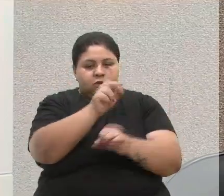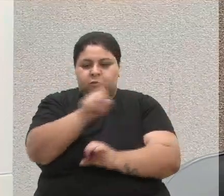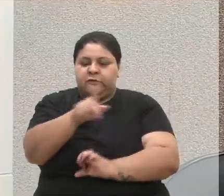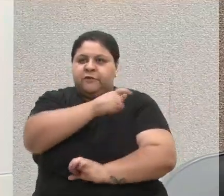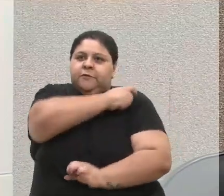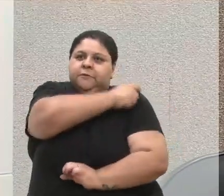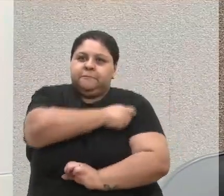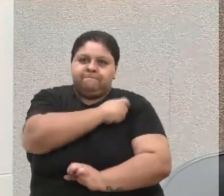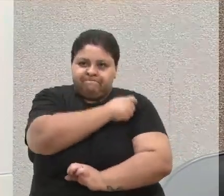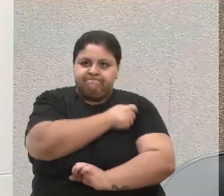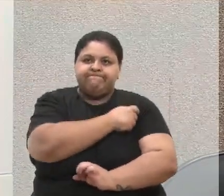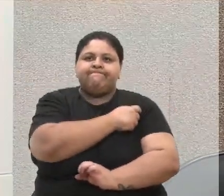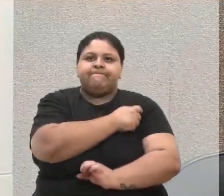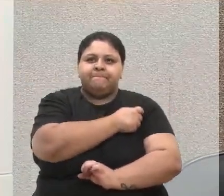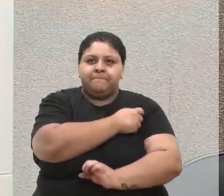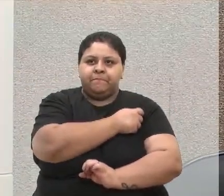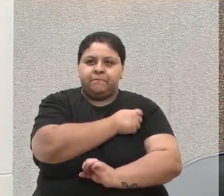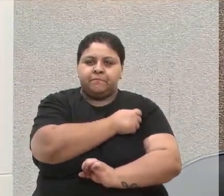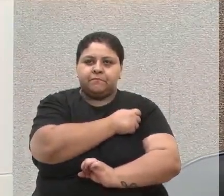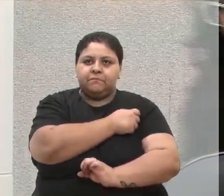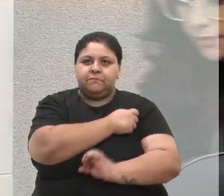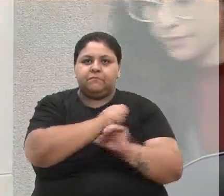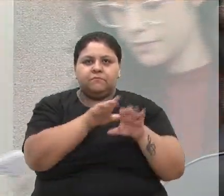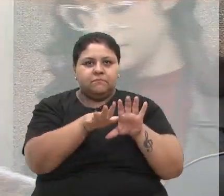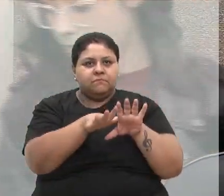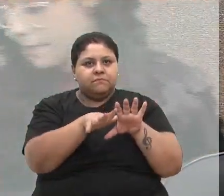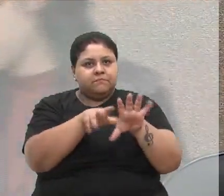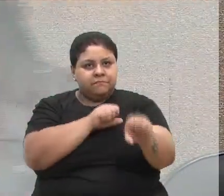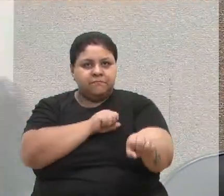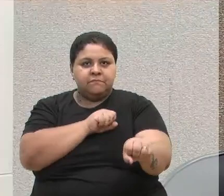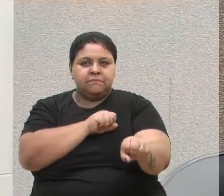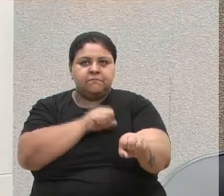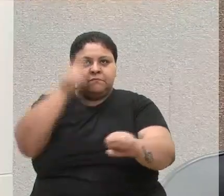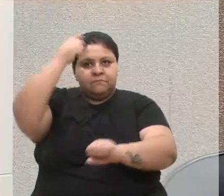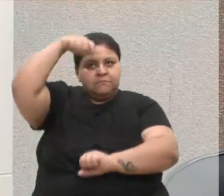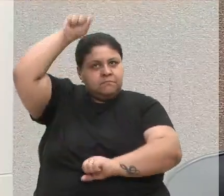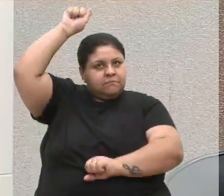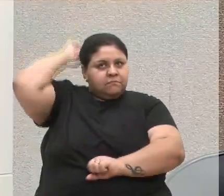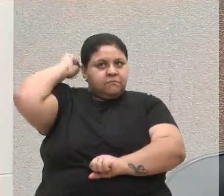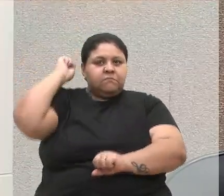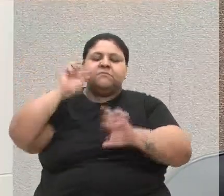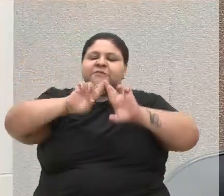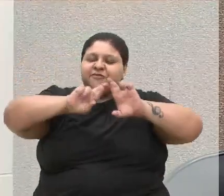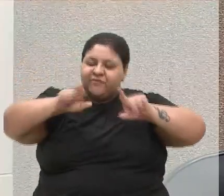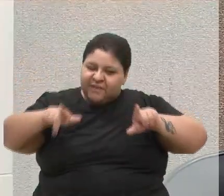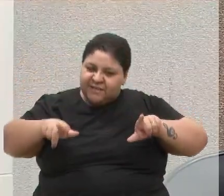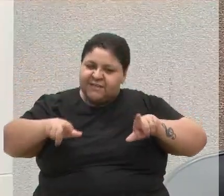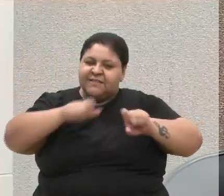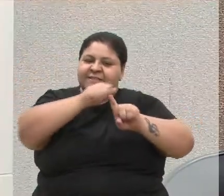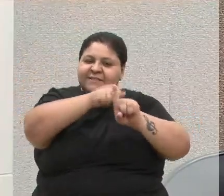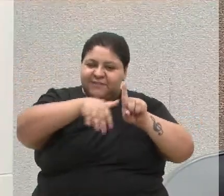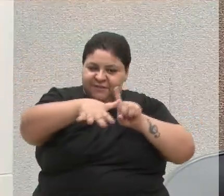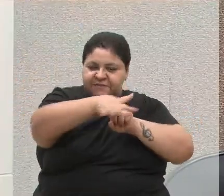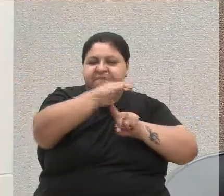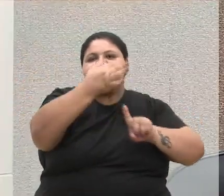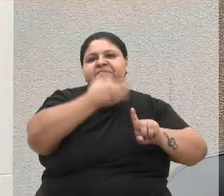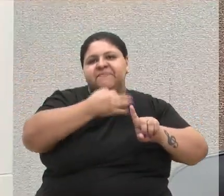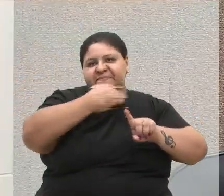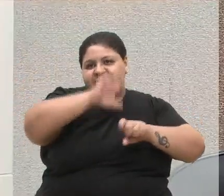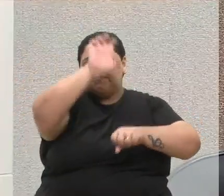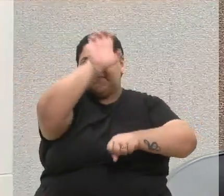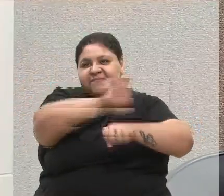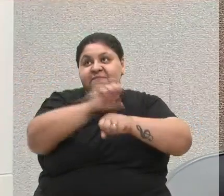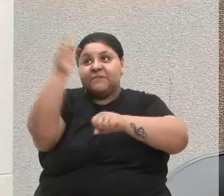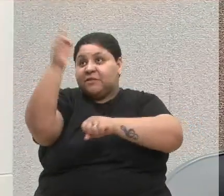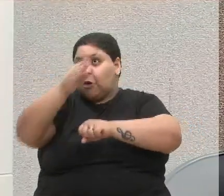alunos que se formaram na UX e tanta diferença fazem na sociedade caxiense, estadual,